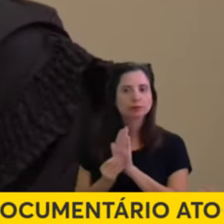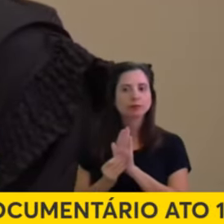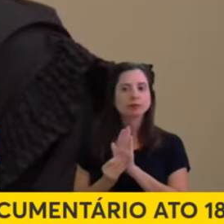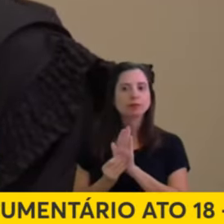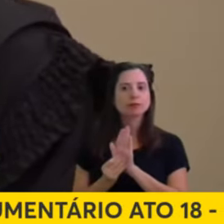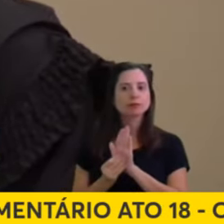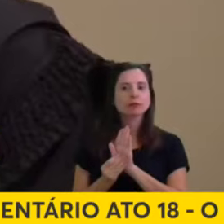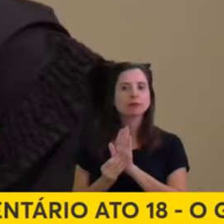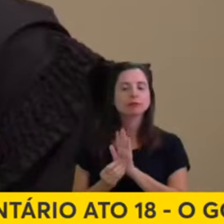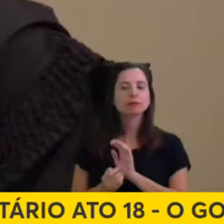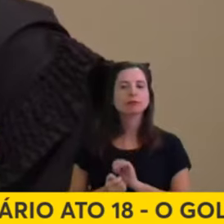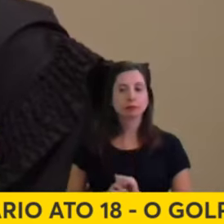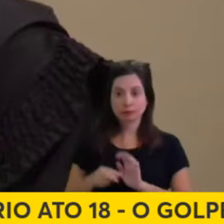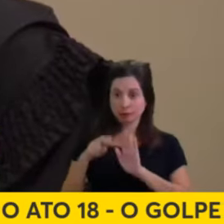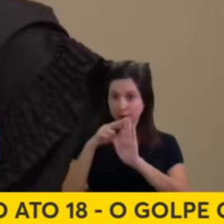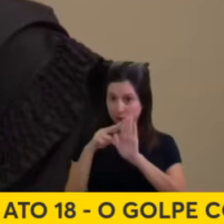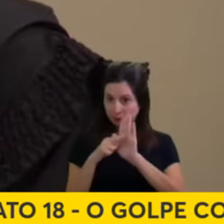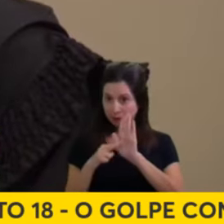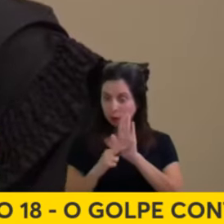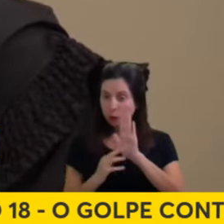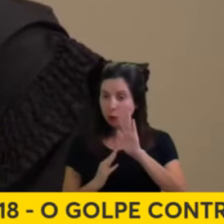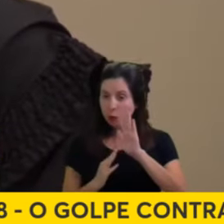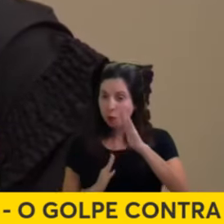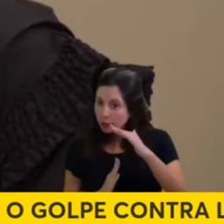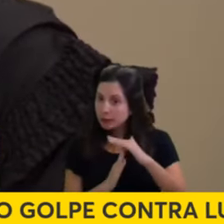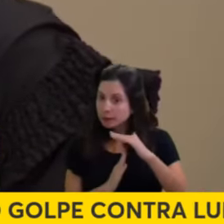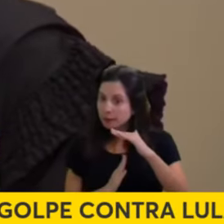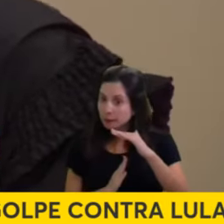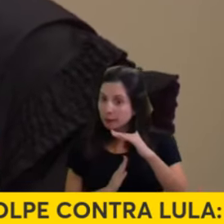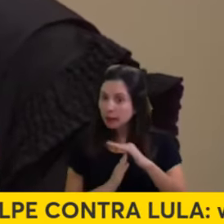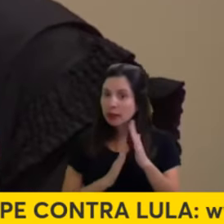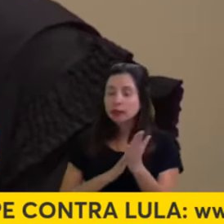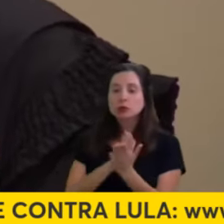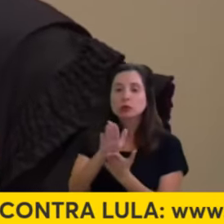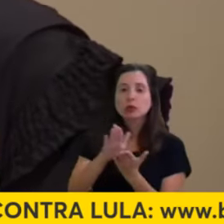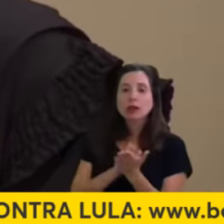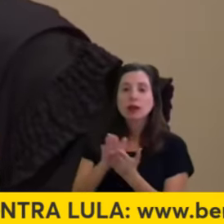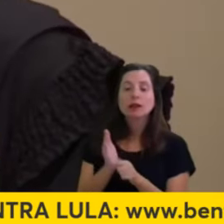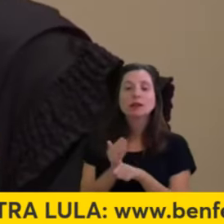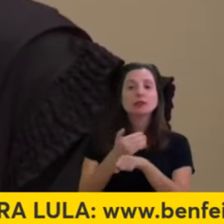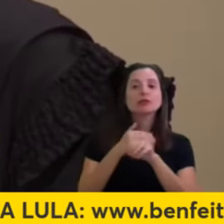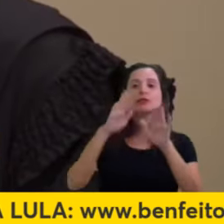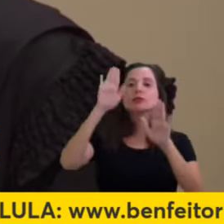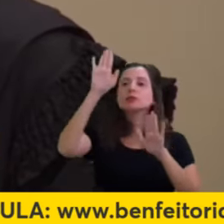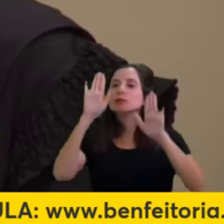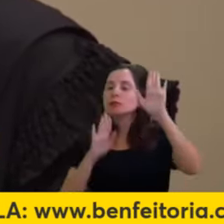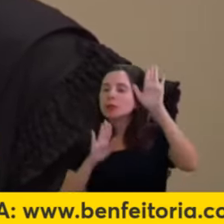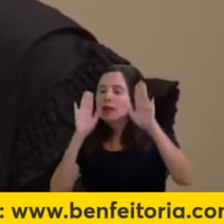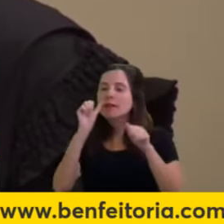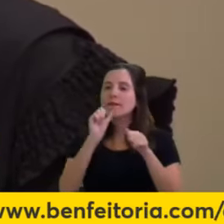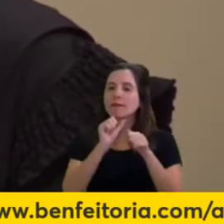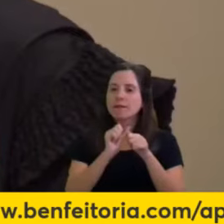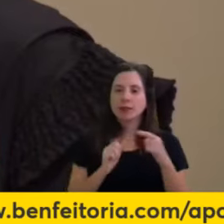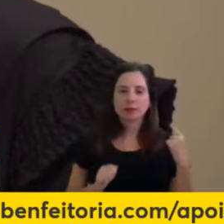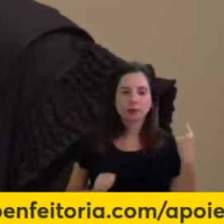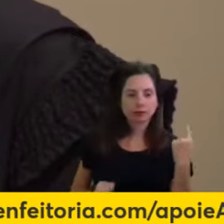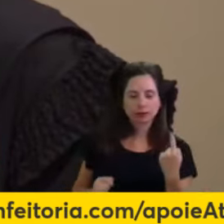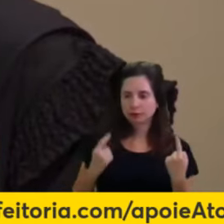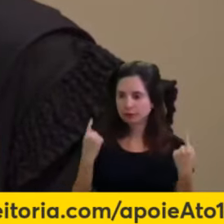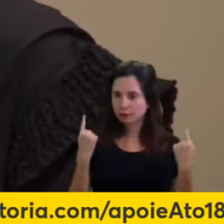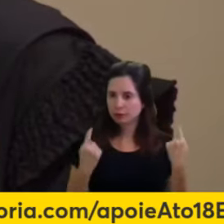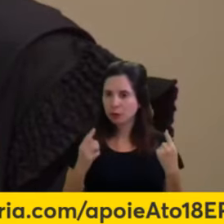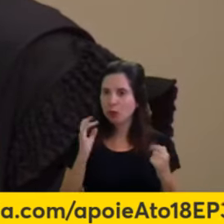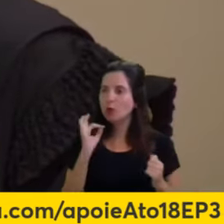existentes como limitadores dos gastos de pré-campanha realizados individualmente pelos futuros candidatos